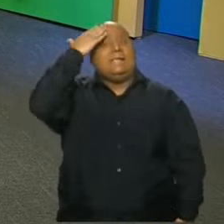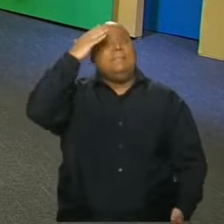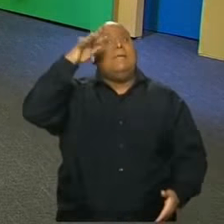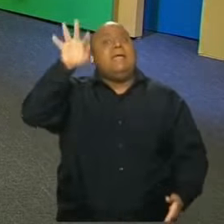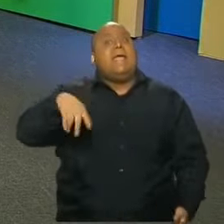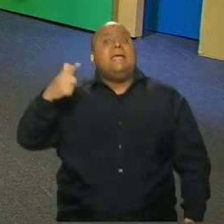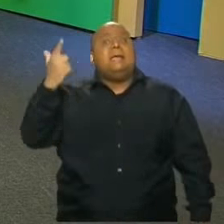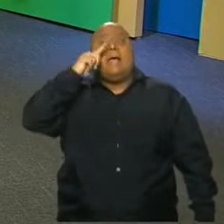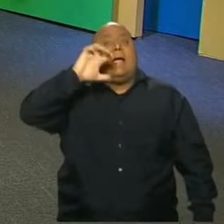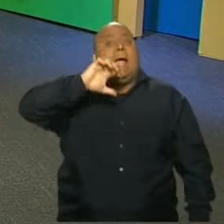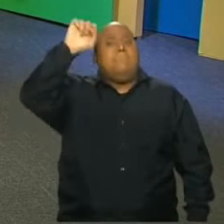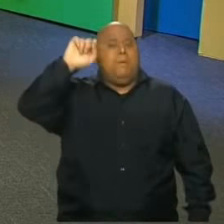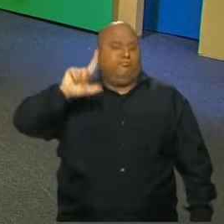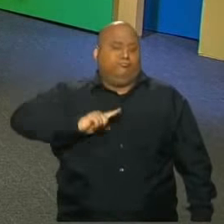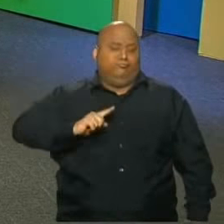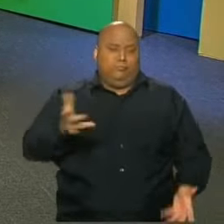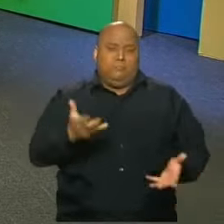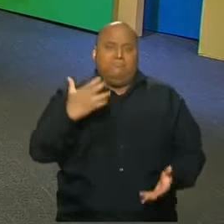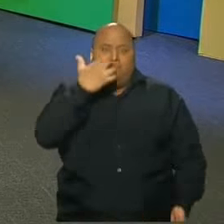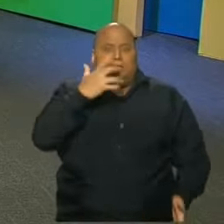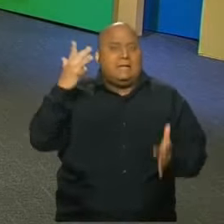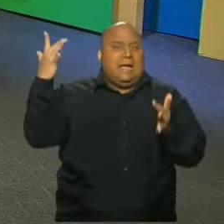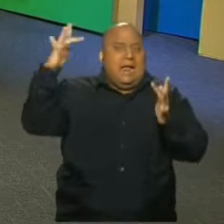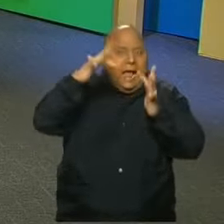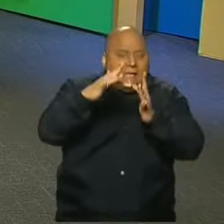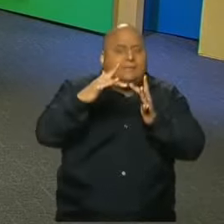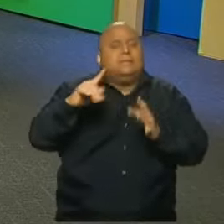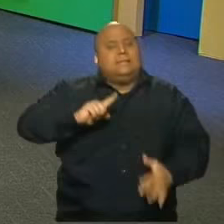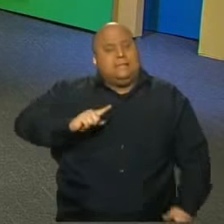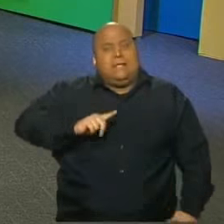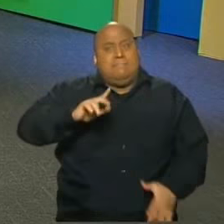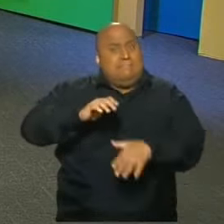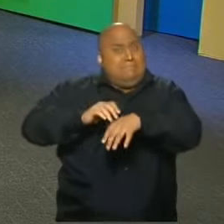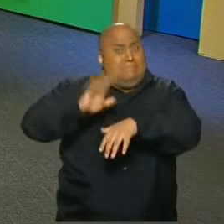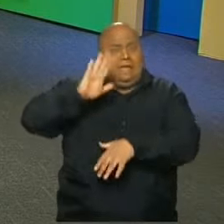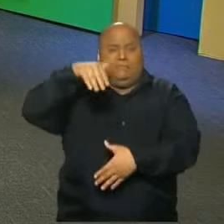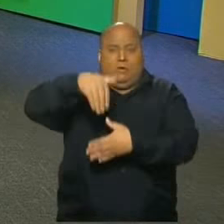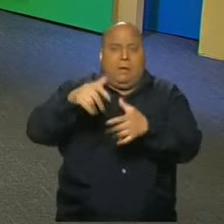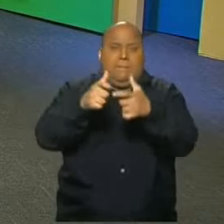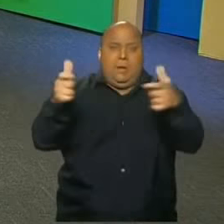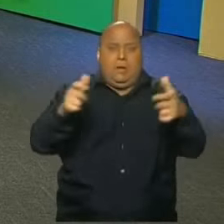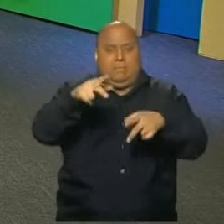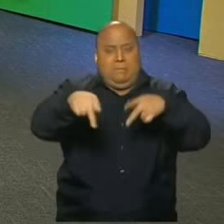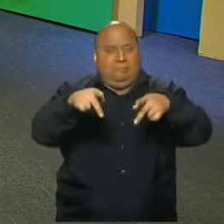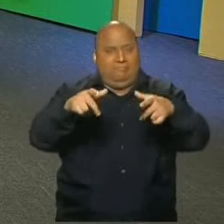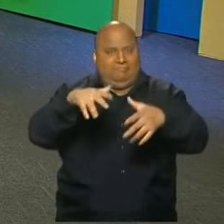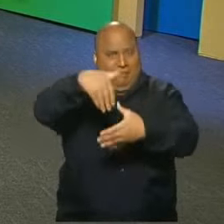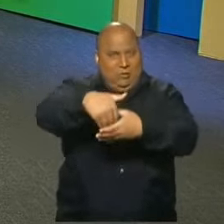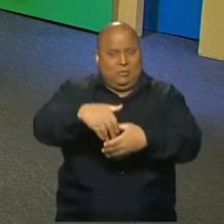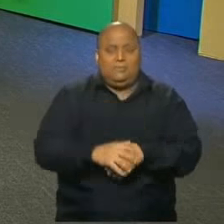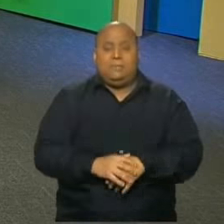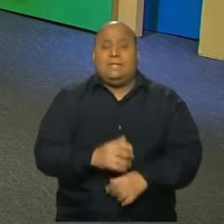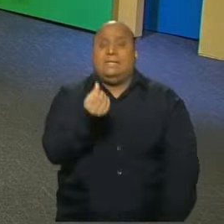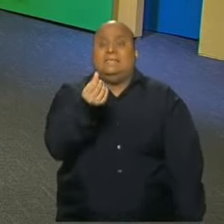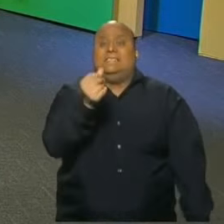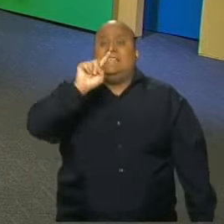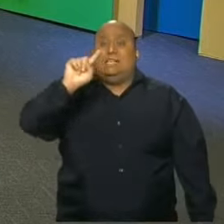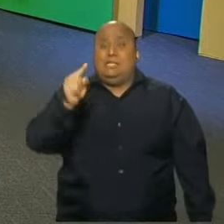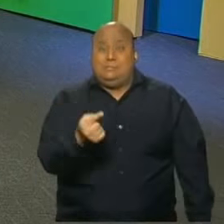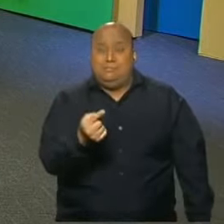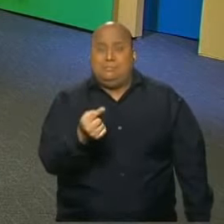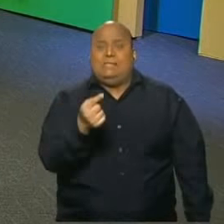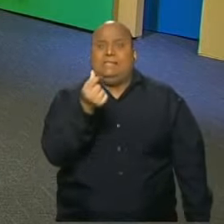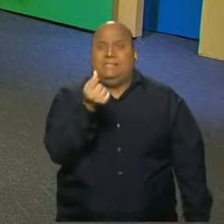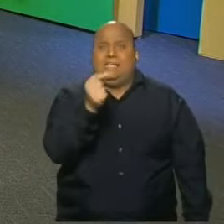agora qual foi a composição da categoria Música Clássica mais votada pelo público. Com